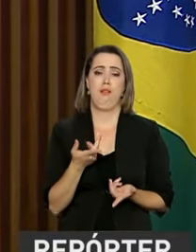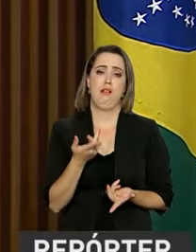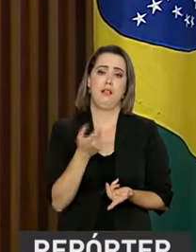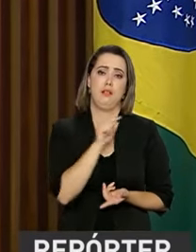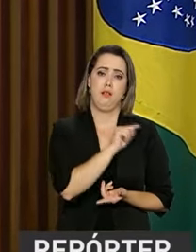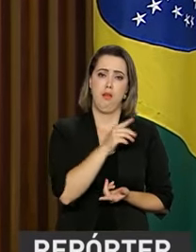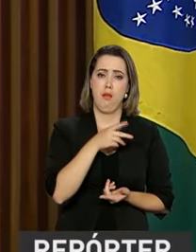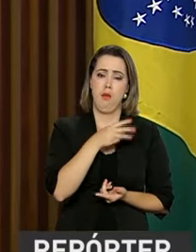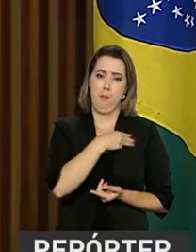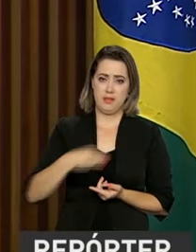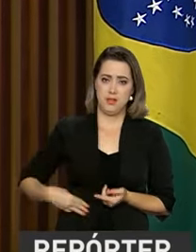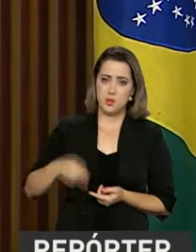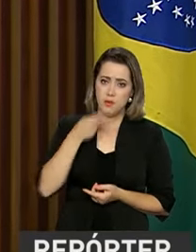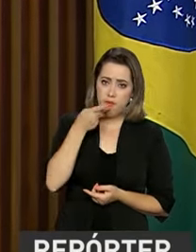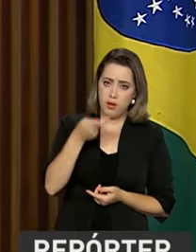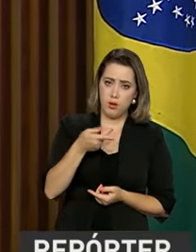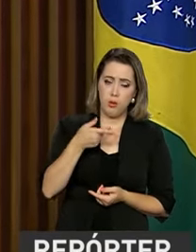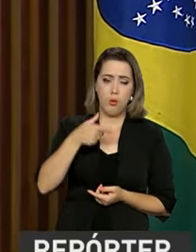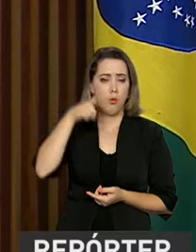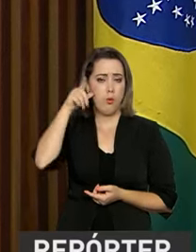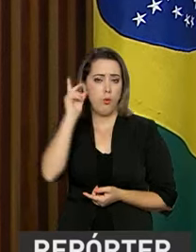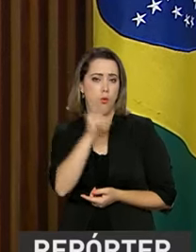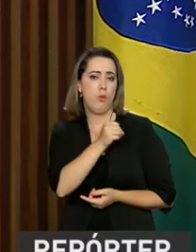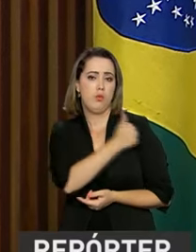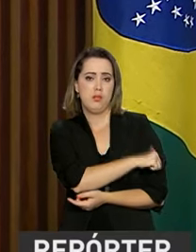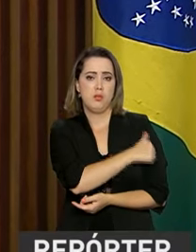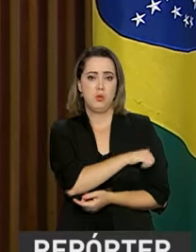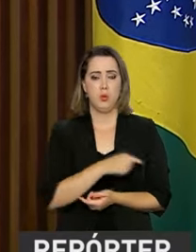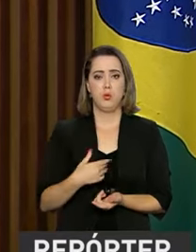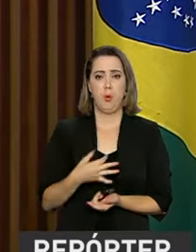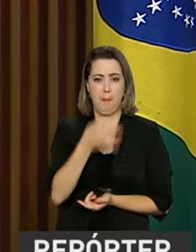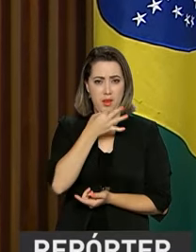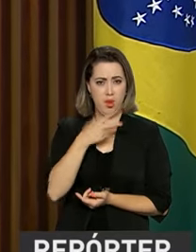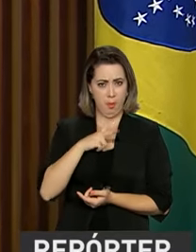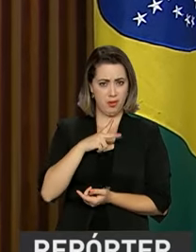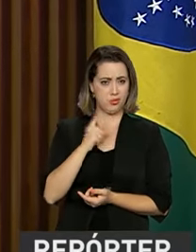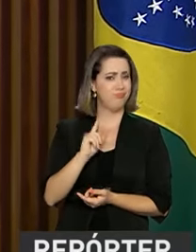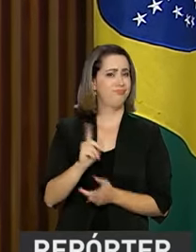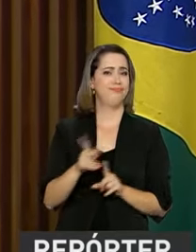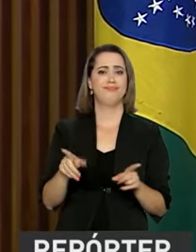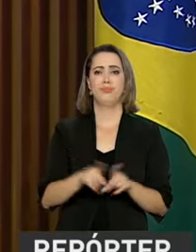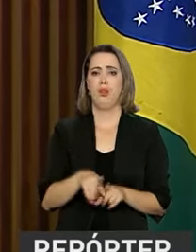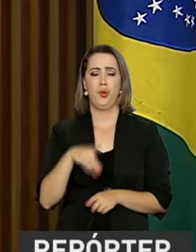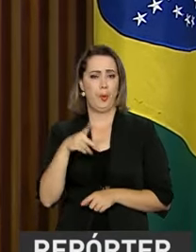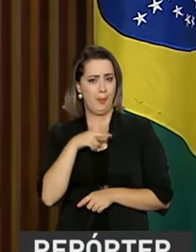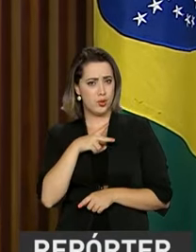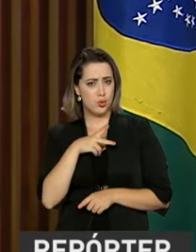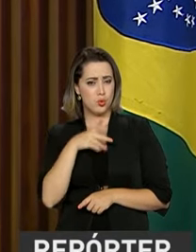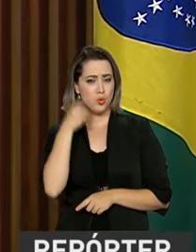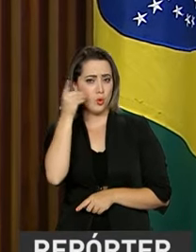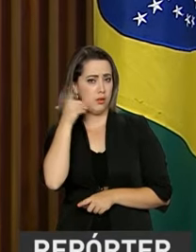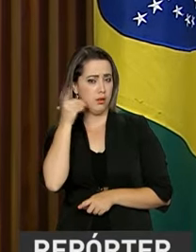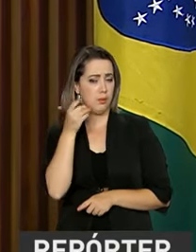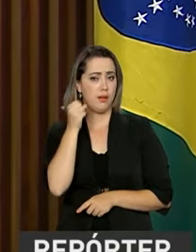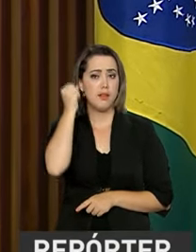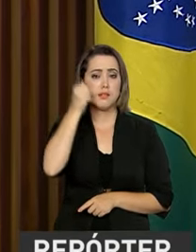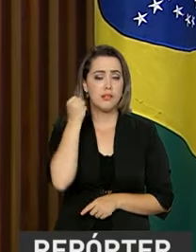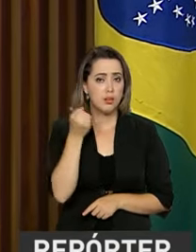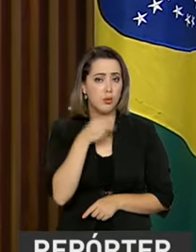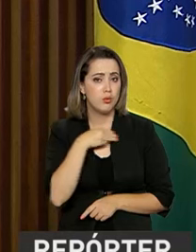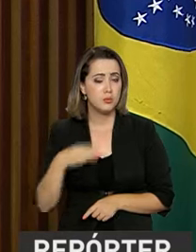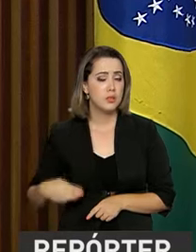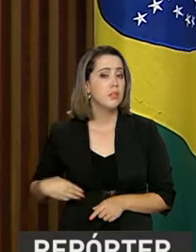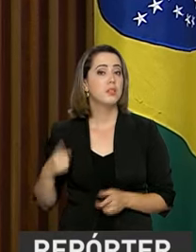lá no Rio de Janeiro que não era um opinião não opinião minha opinião dos deputados opinião dos senadores opinião dos ministros